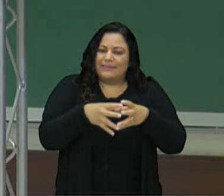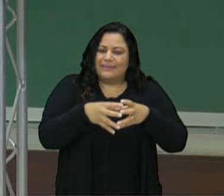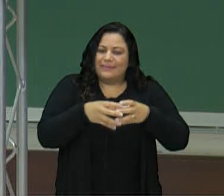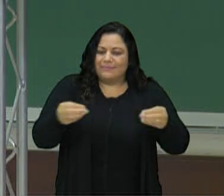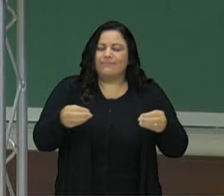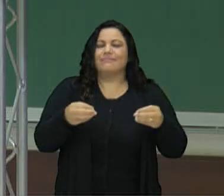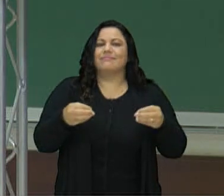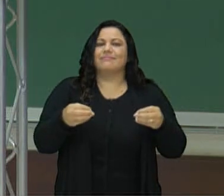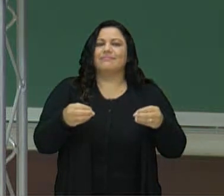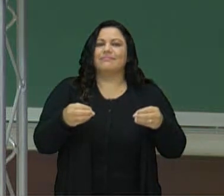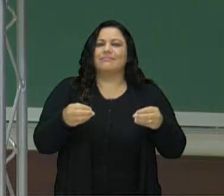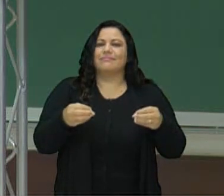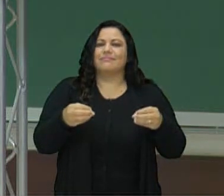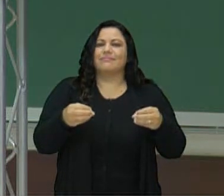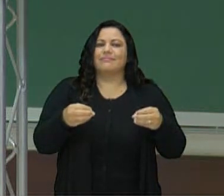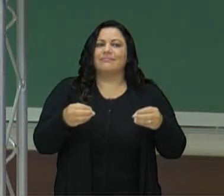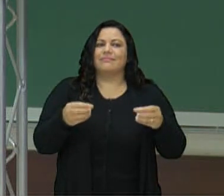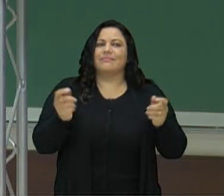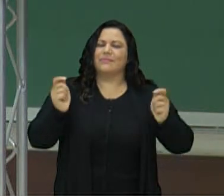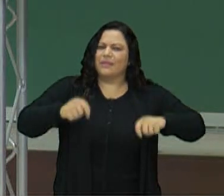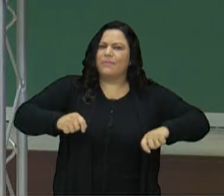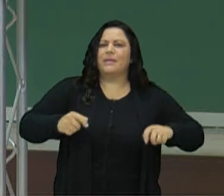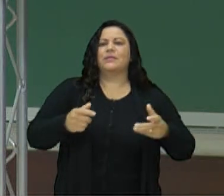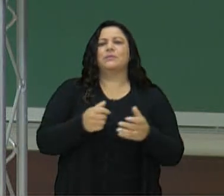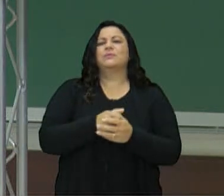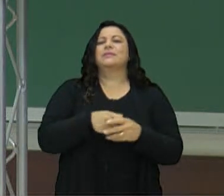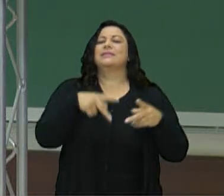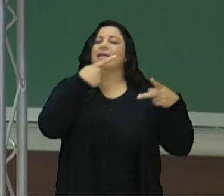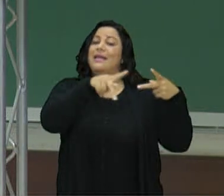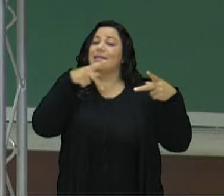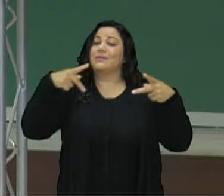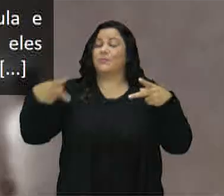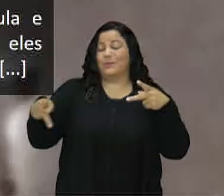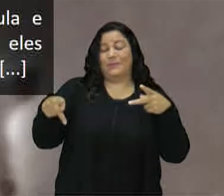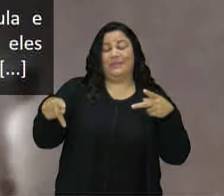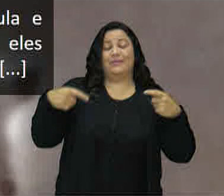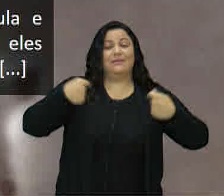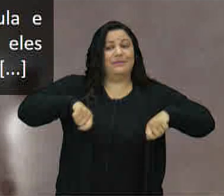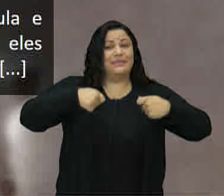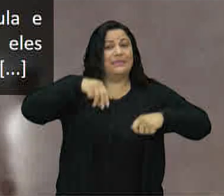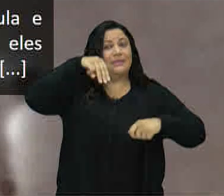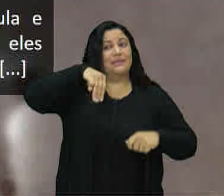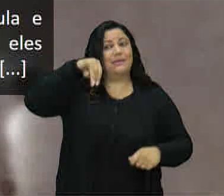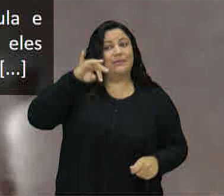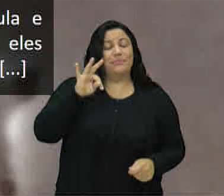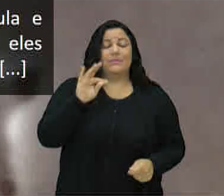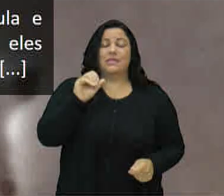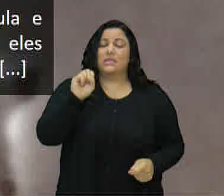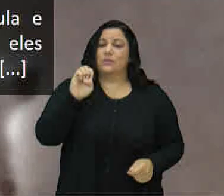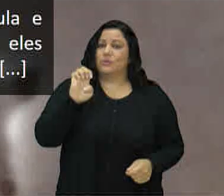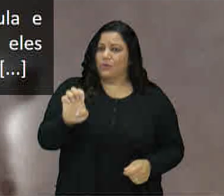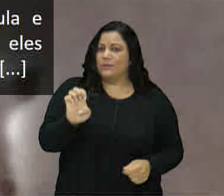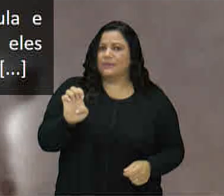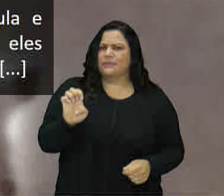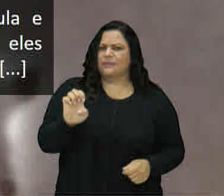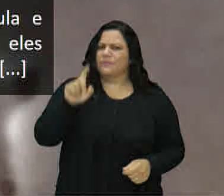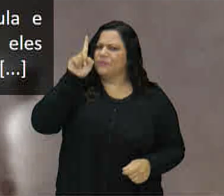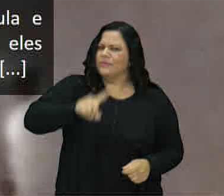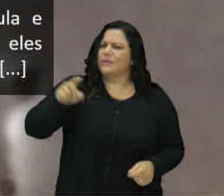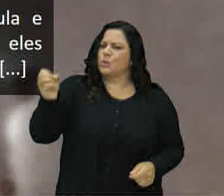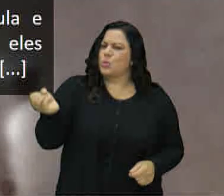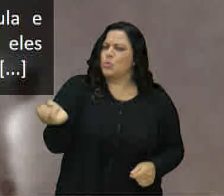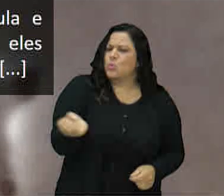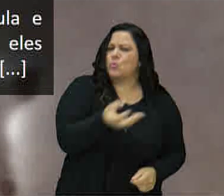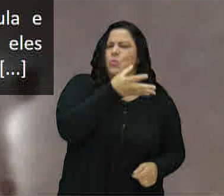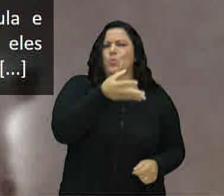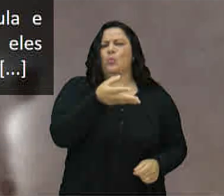mesmo sem as proteínas necessárias da mitose. Por isso, eles concluíram que esse é um novo tipo de divisão celular, a qual deram